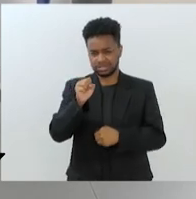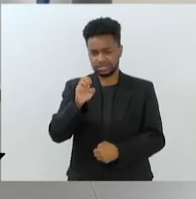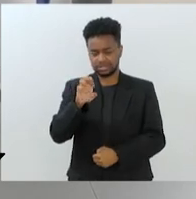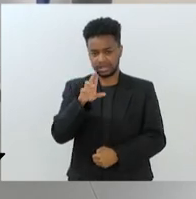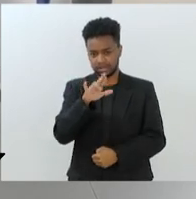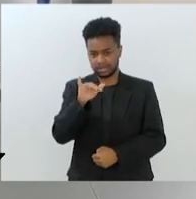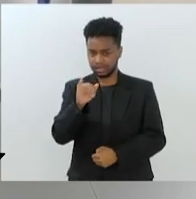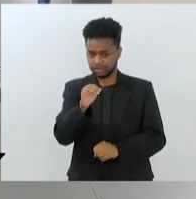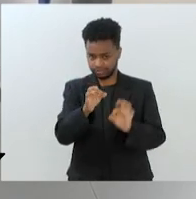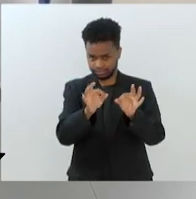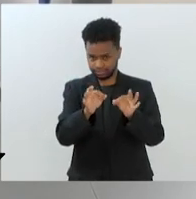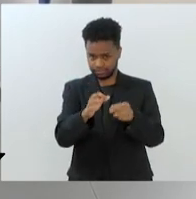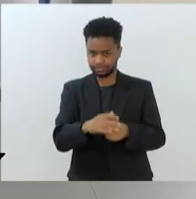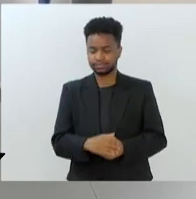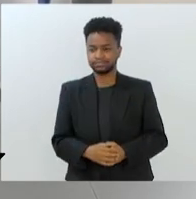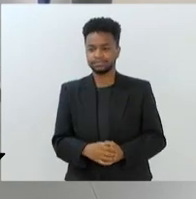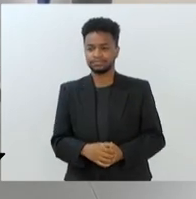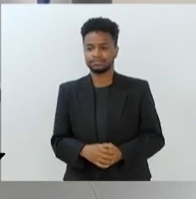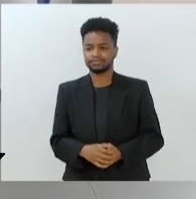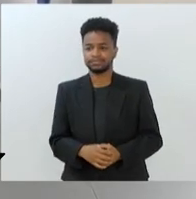Pela constitucionalidade.